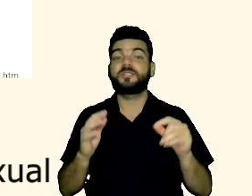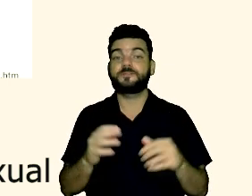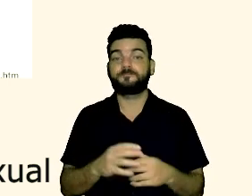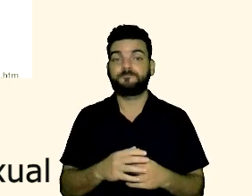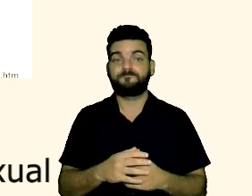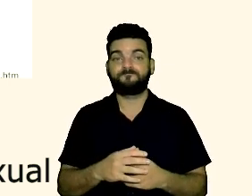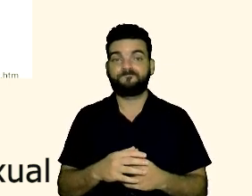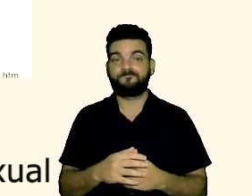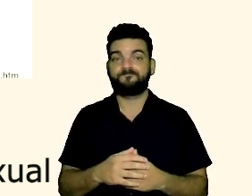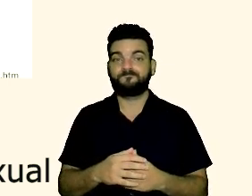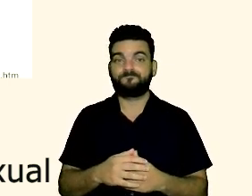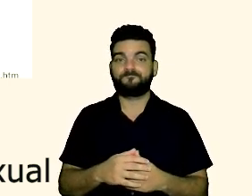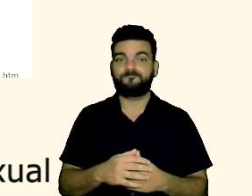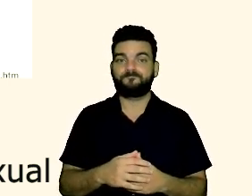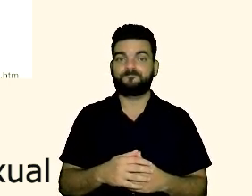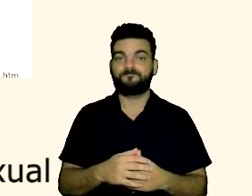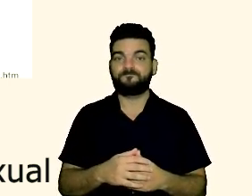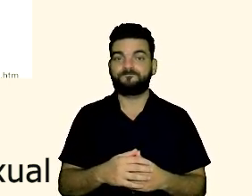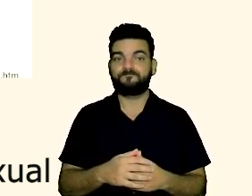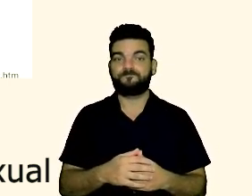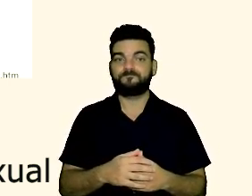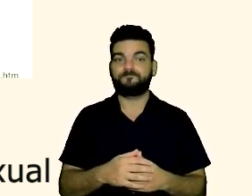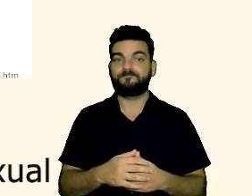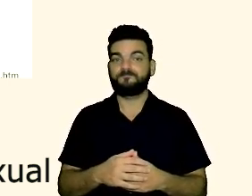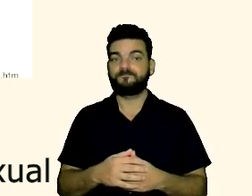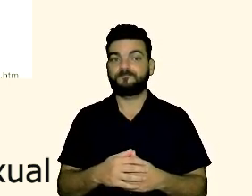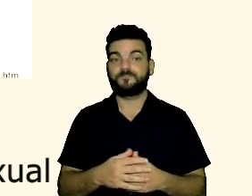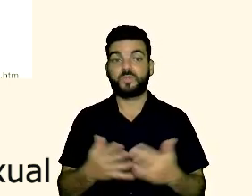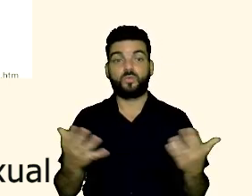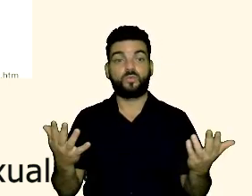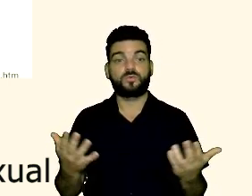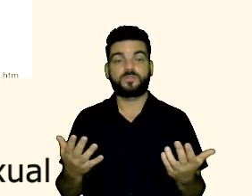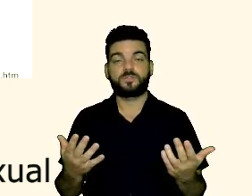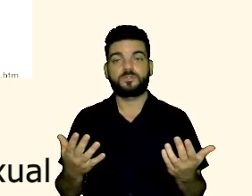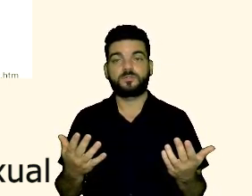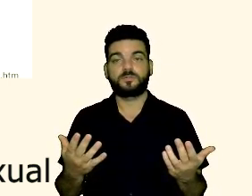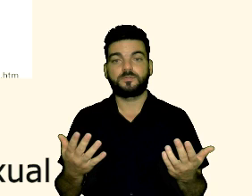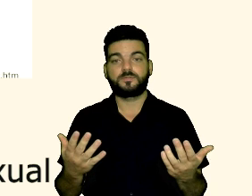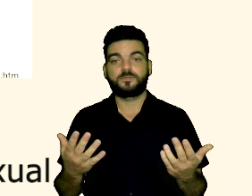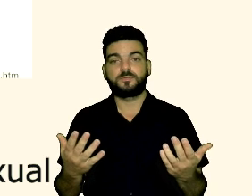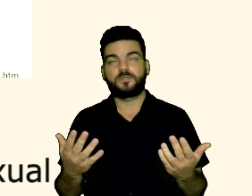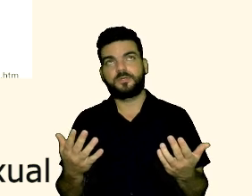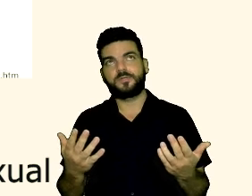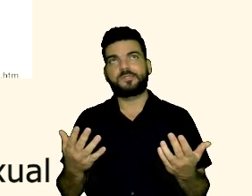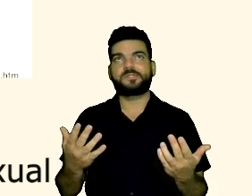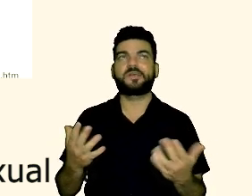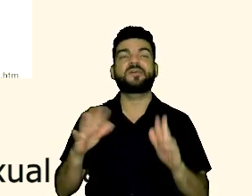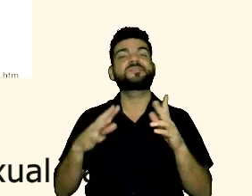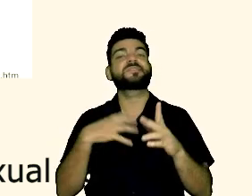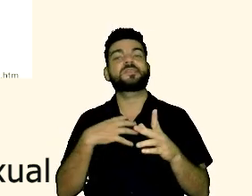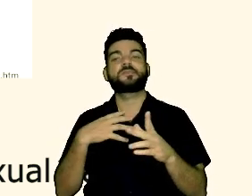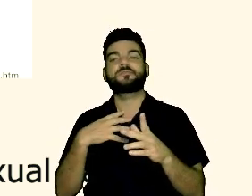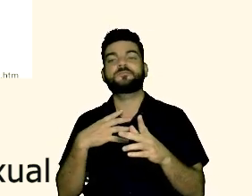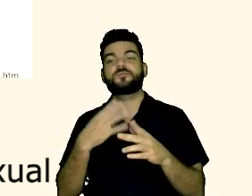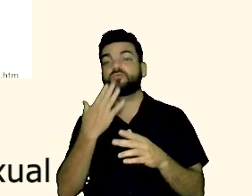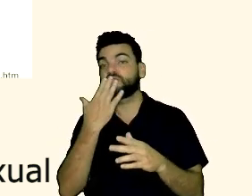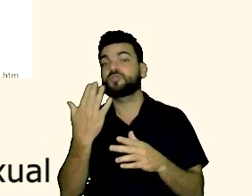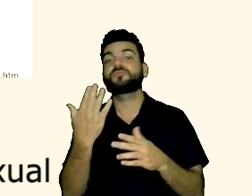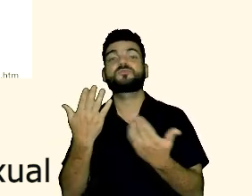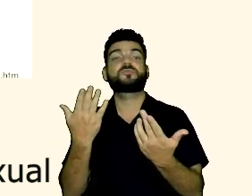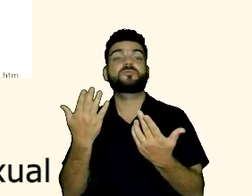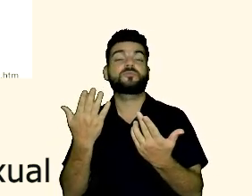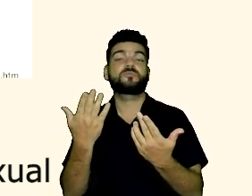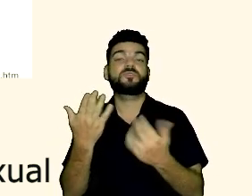boa parte, né, sofre interferência da natureza da convivência, da competência da comunicação,